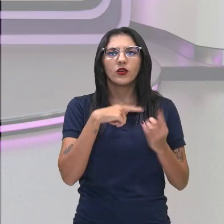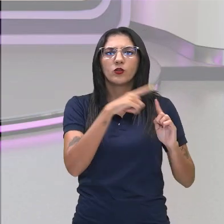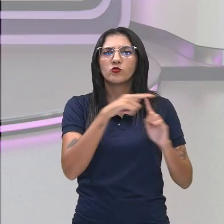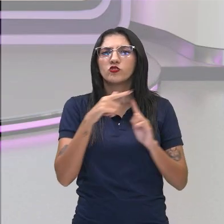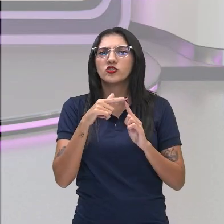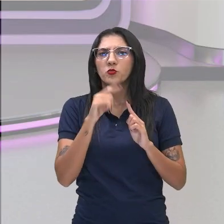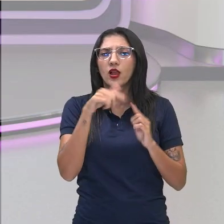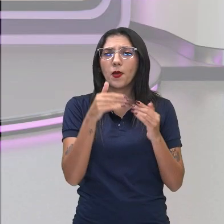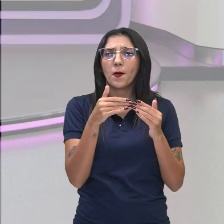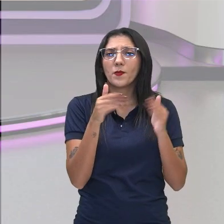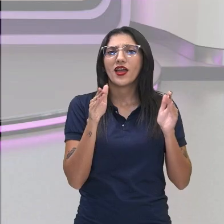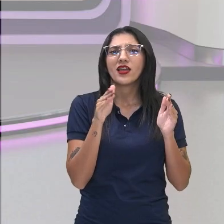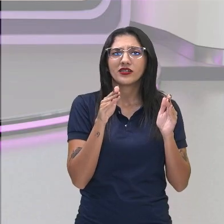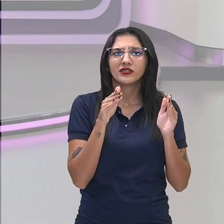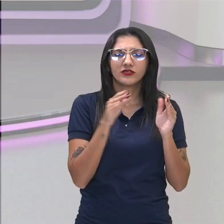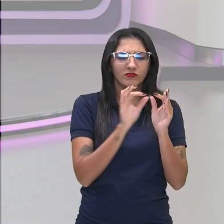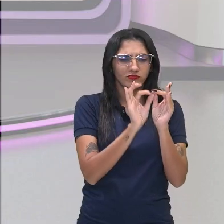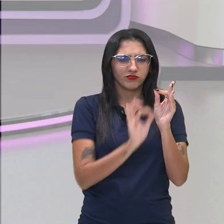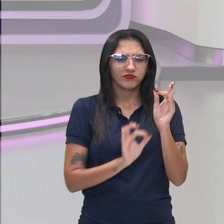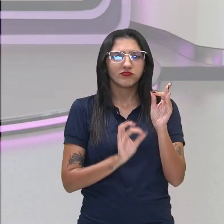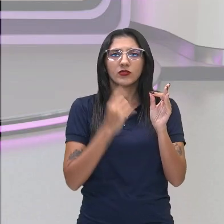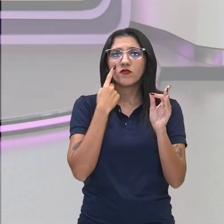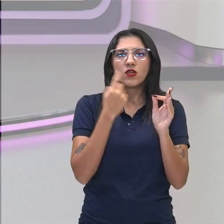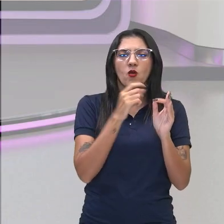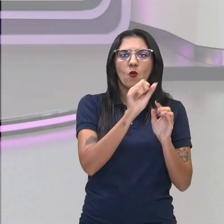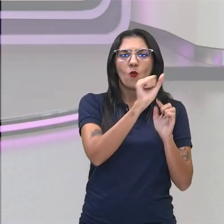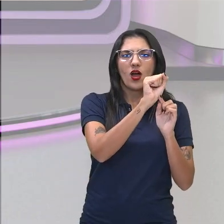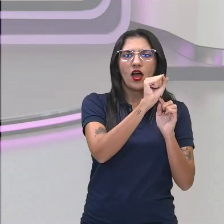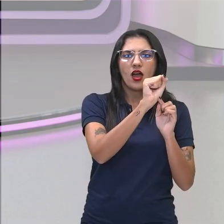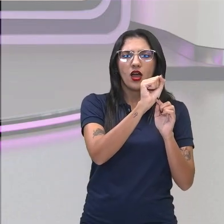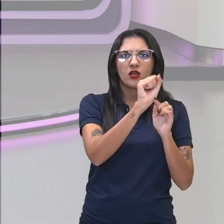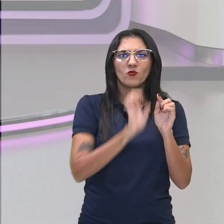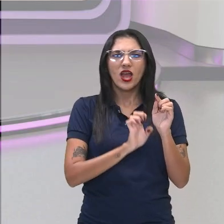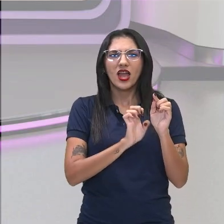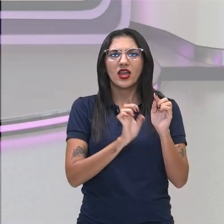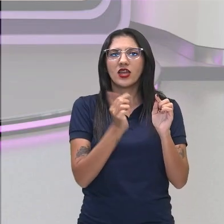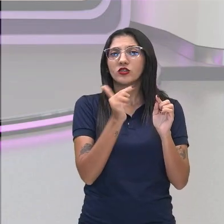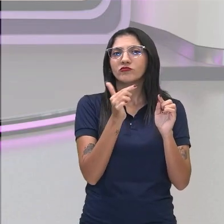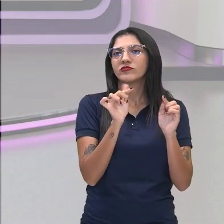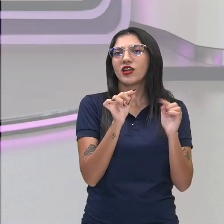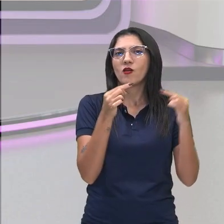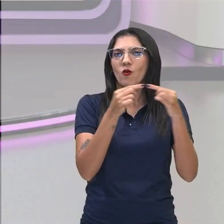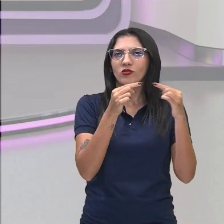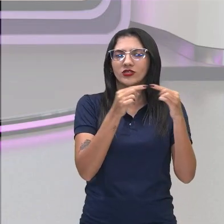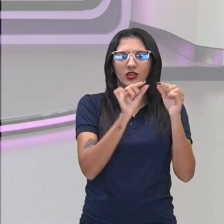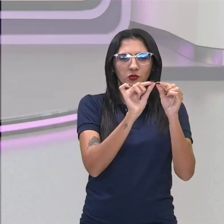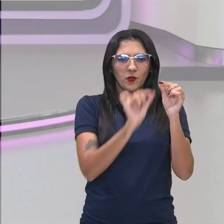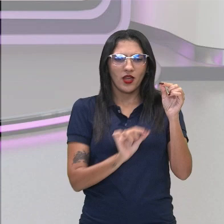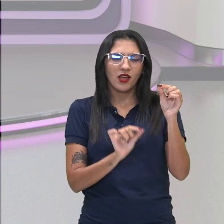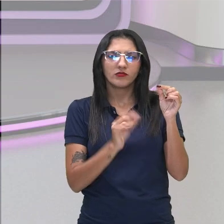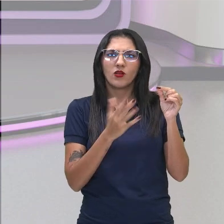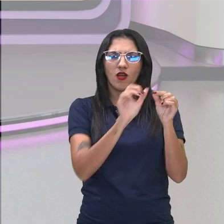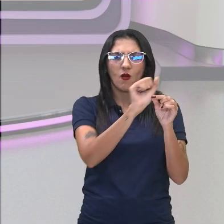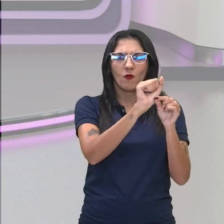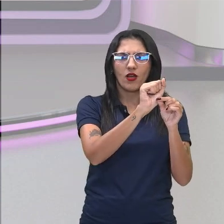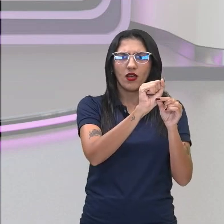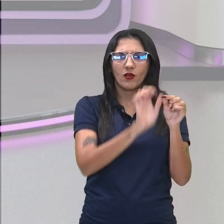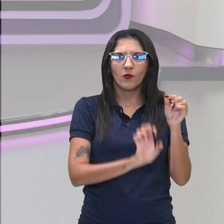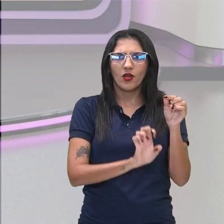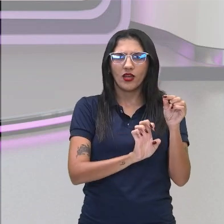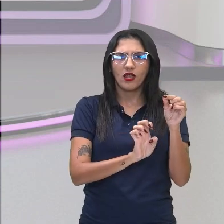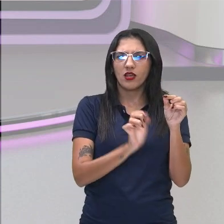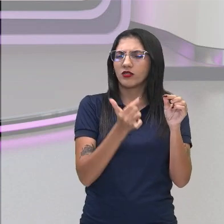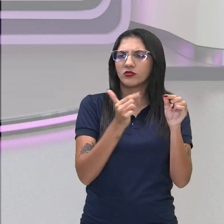aberta, pois observe que o A e o E, ele não fecha ali, ó, tá? Então, como o A e o E não está